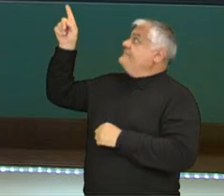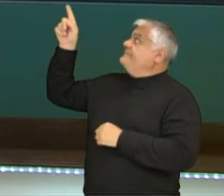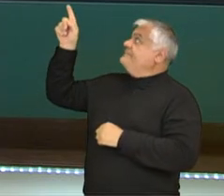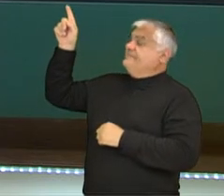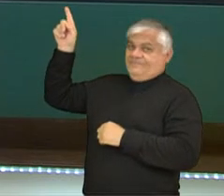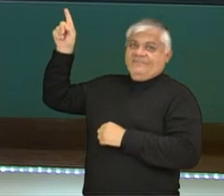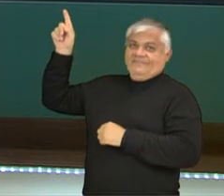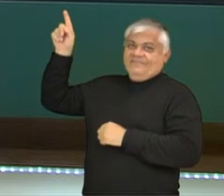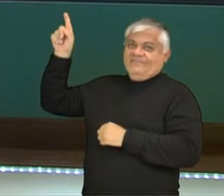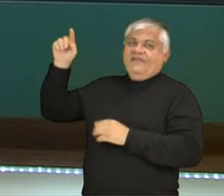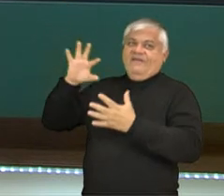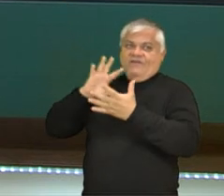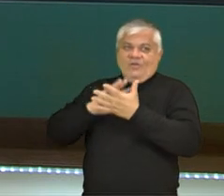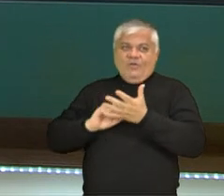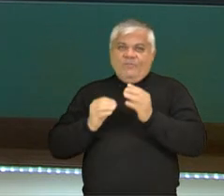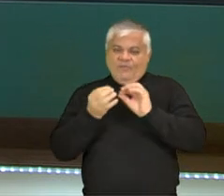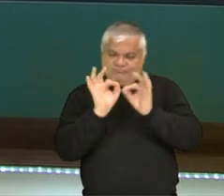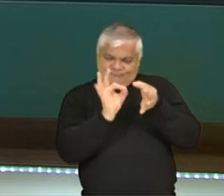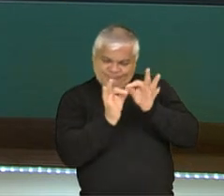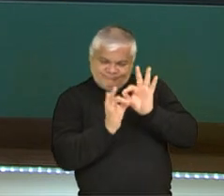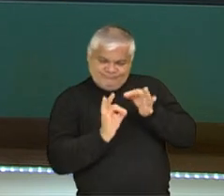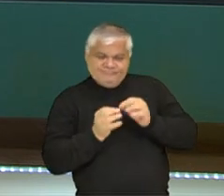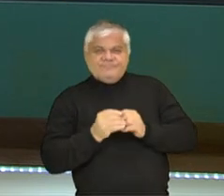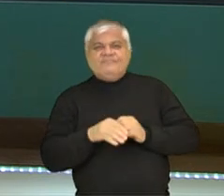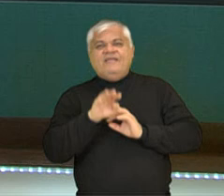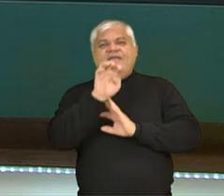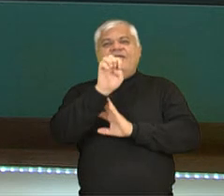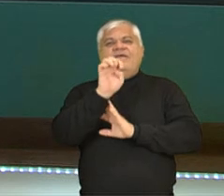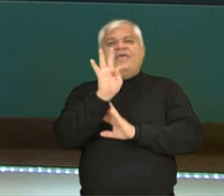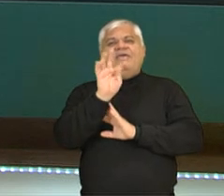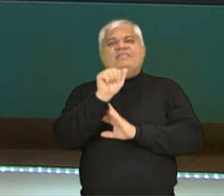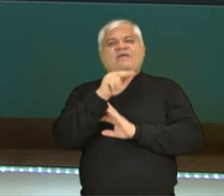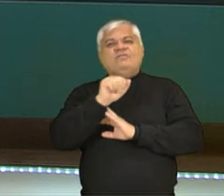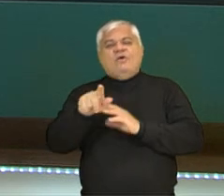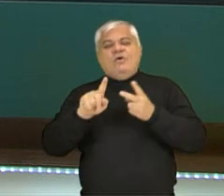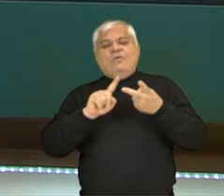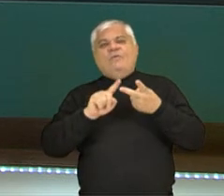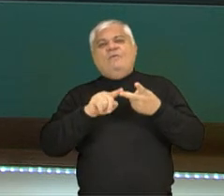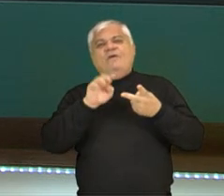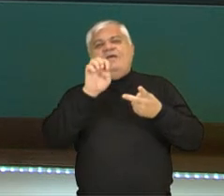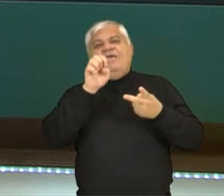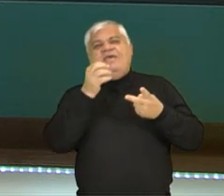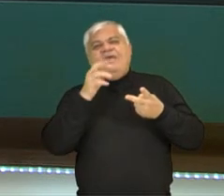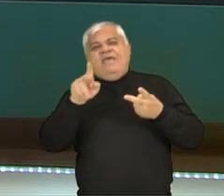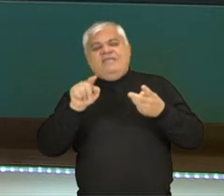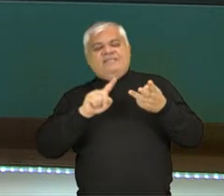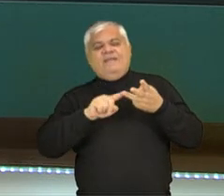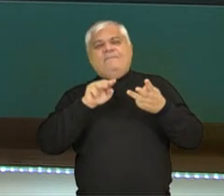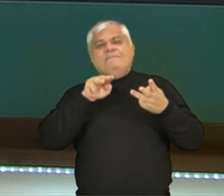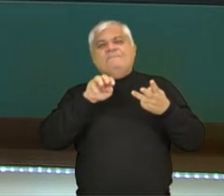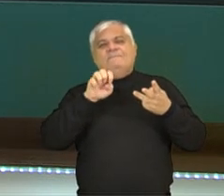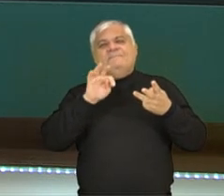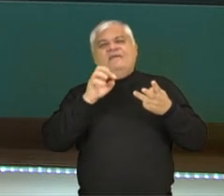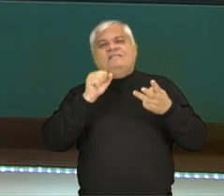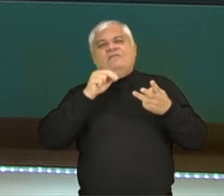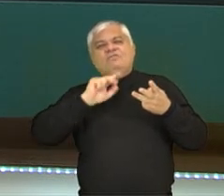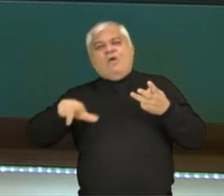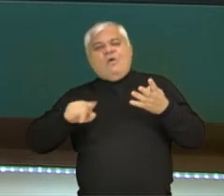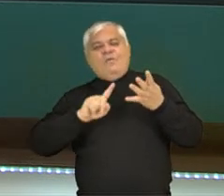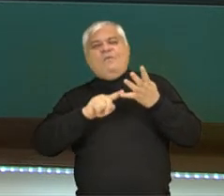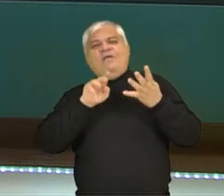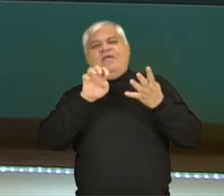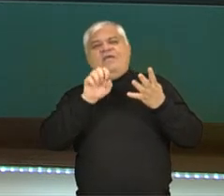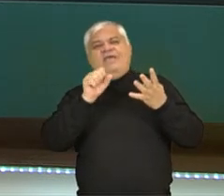moléculas, tá? Pode fazer o etanol, pode fazer um éter, pode fazer um metanal, pode fazer um éster. Você